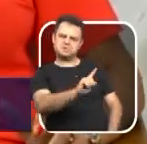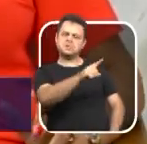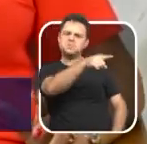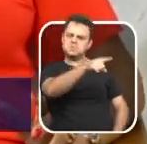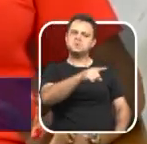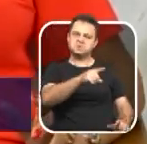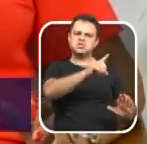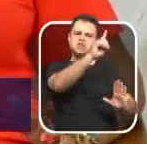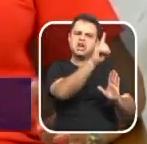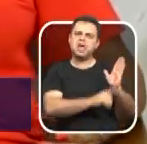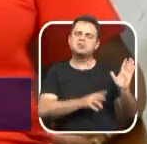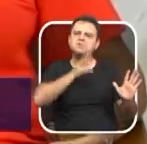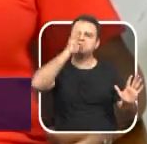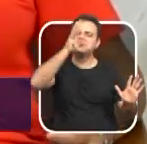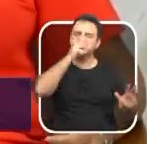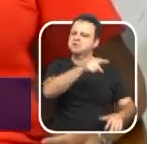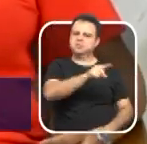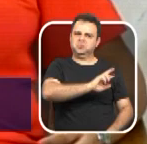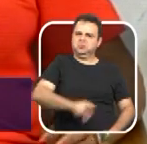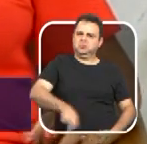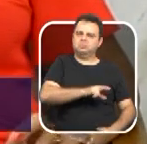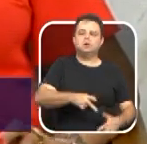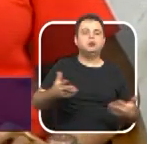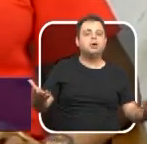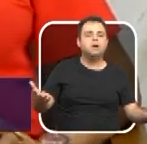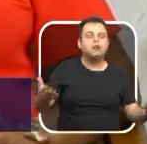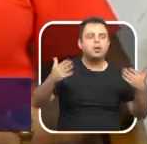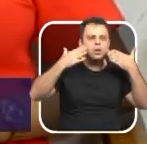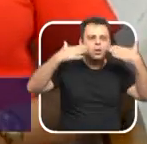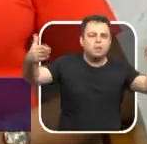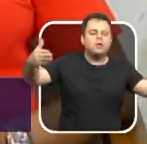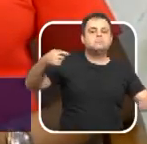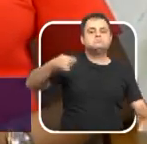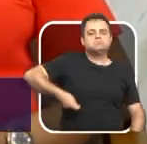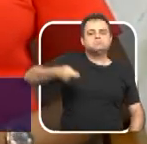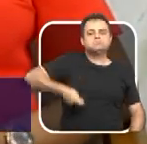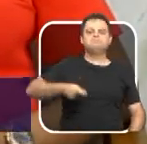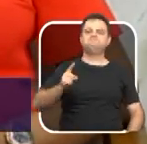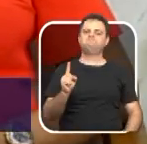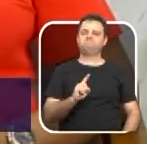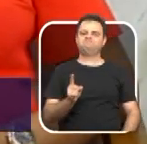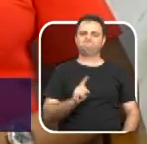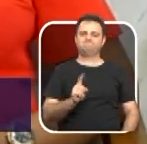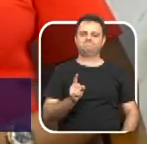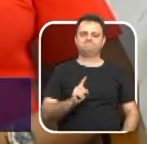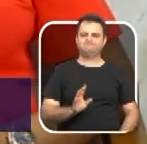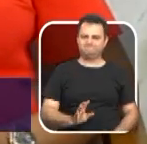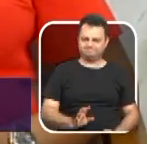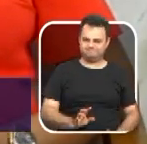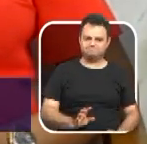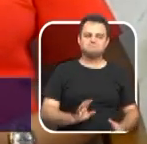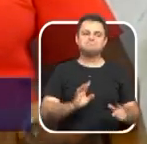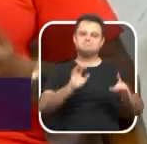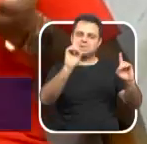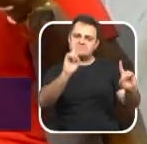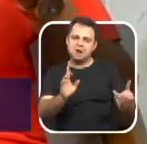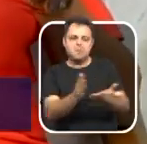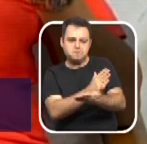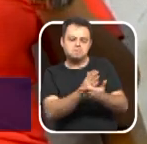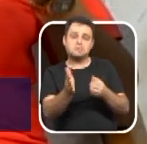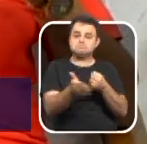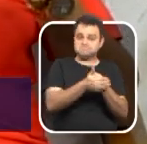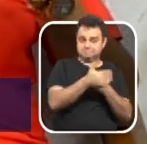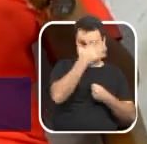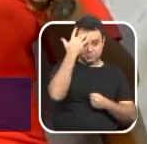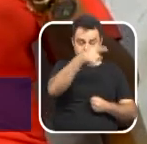vista, né? Ela é sentida pelaquela pessoa que ela vive a deficiência. Então, vou lutar contra esse veto, porque é uma lei igual